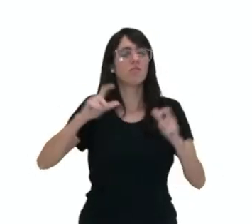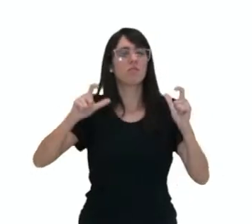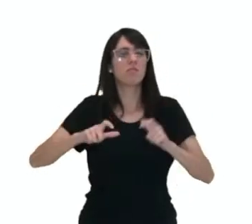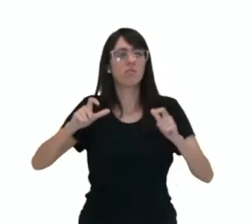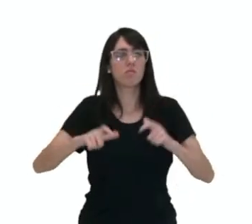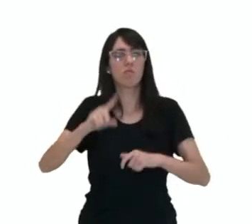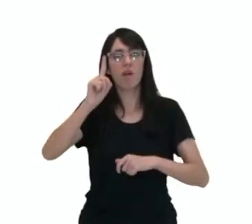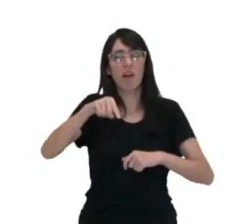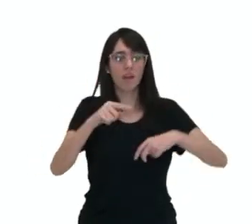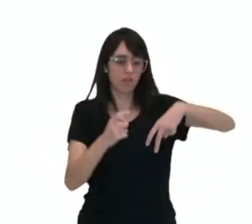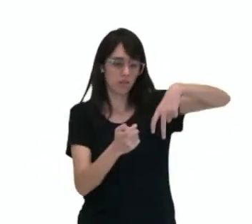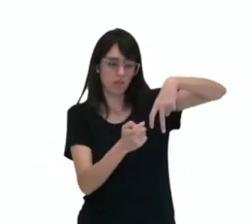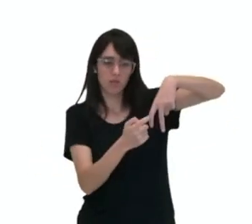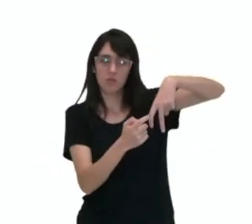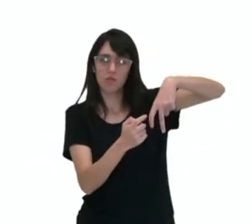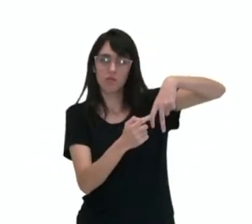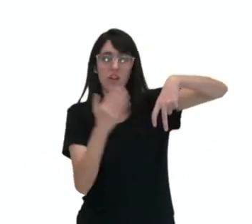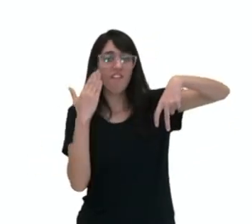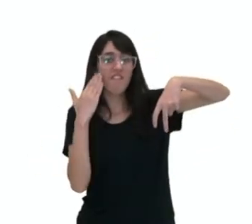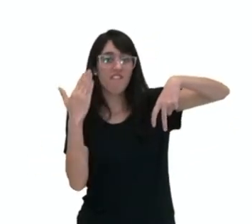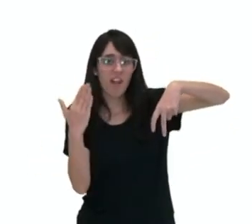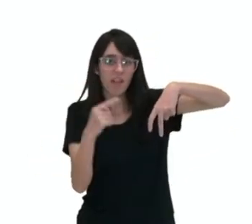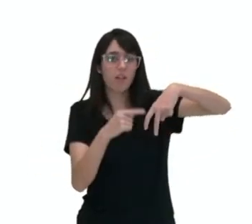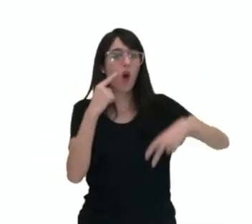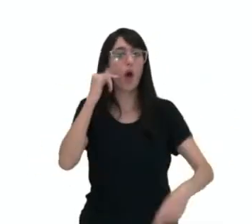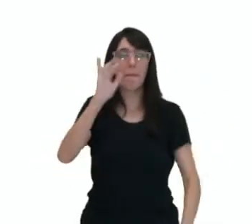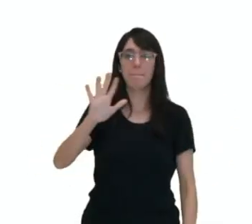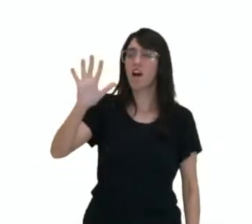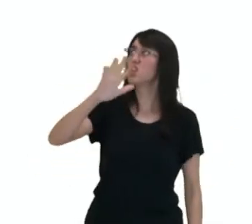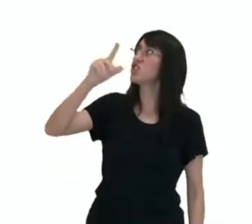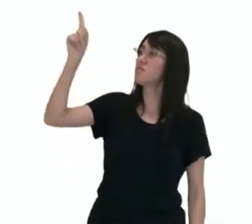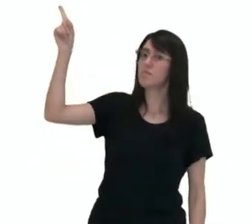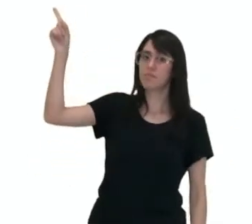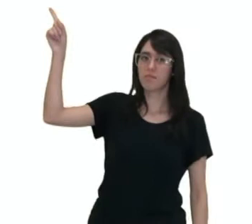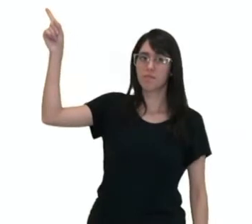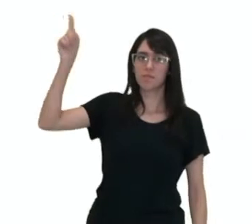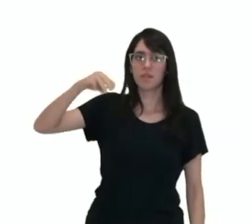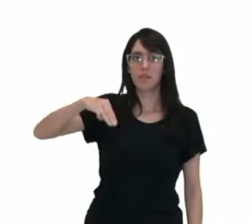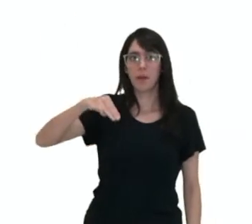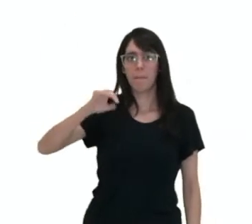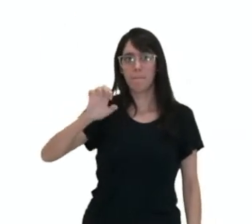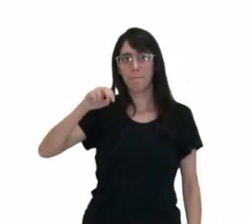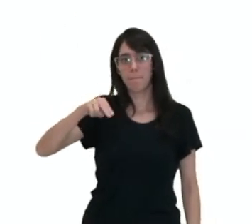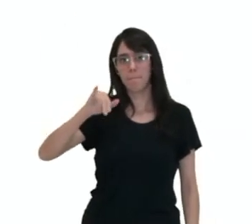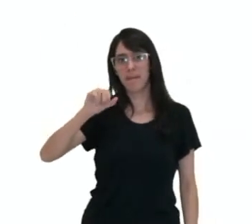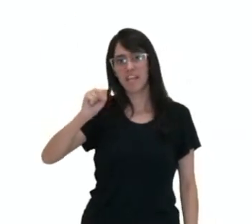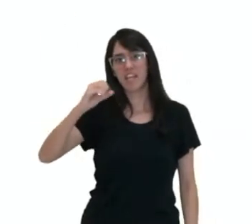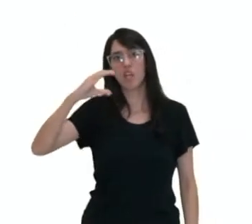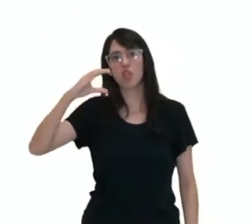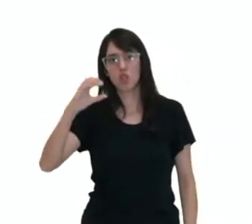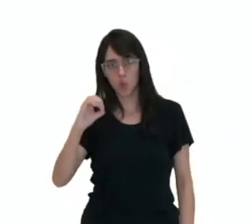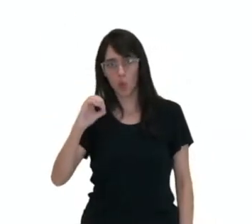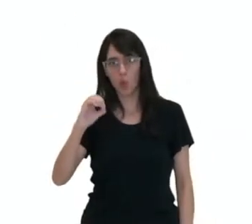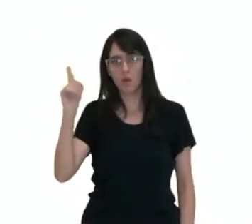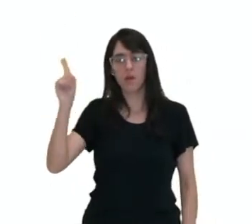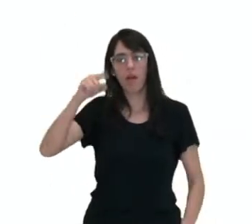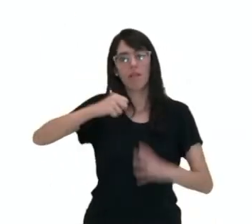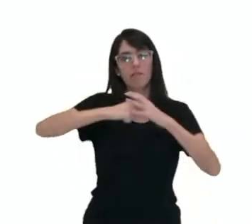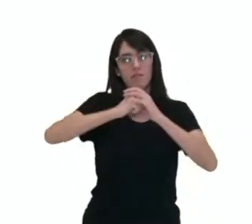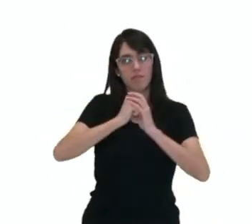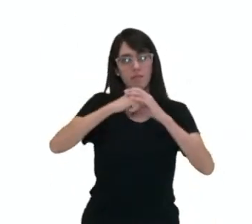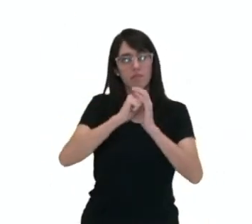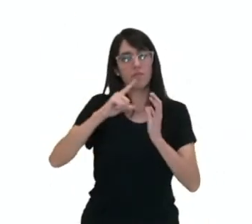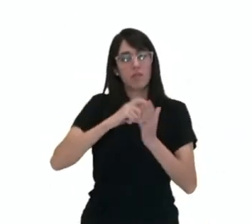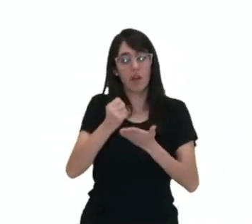da frente do joelho. Então, observem aqui na imagem, aqui, ó, o menisco, que é tecido cartilaginoso, ele absorve o impacto,